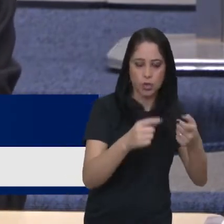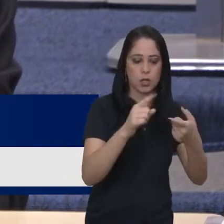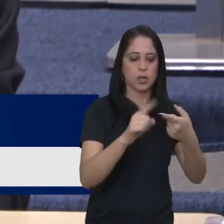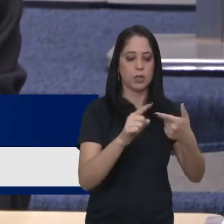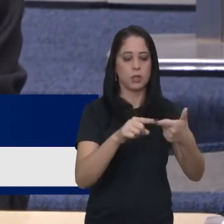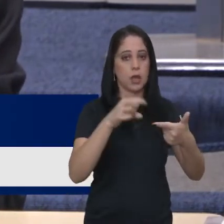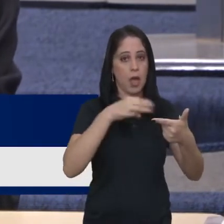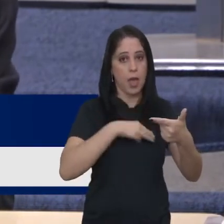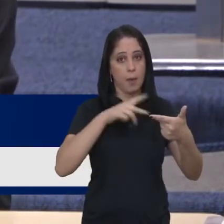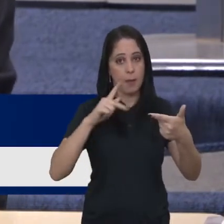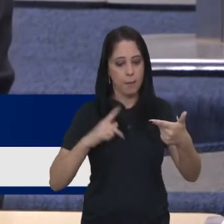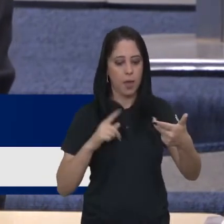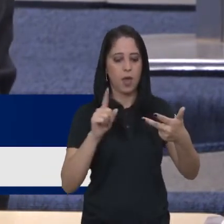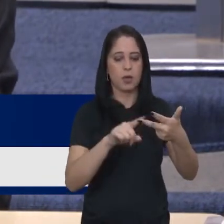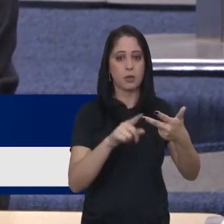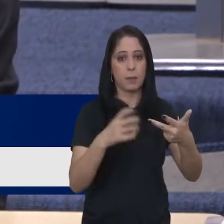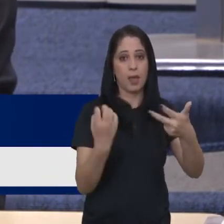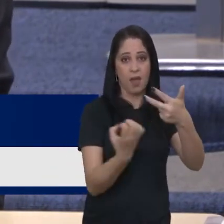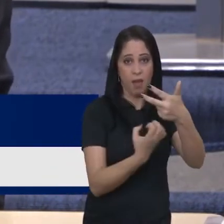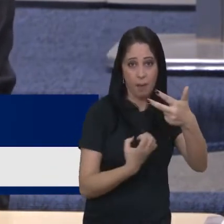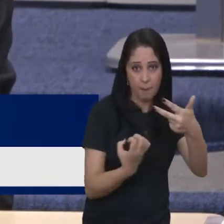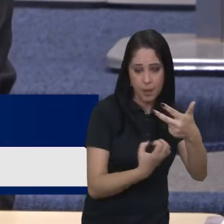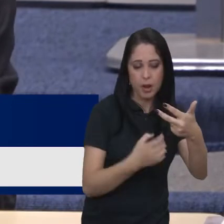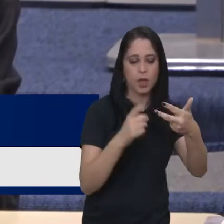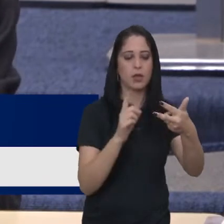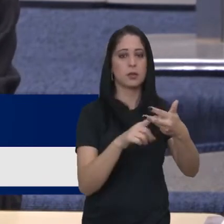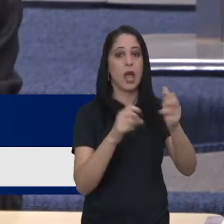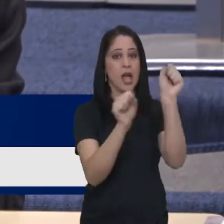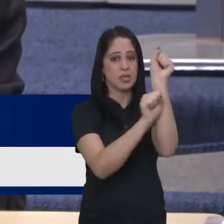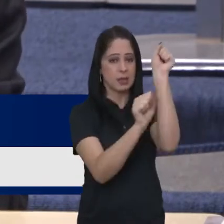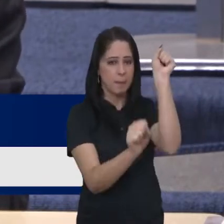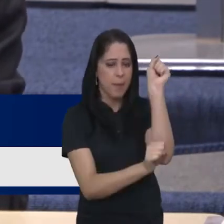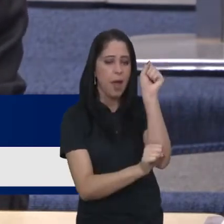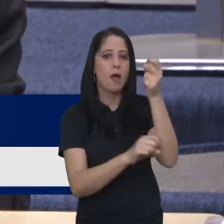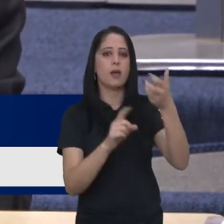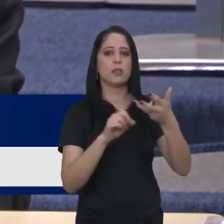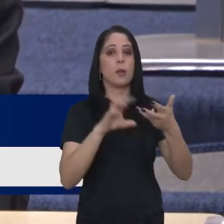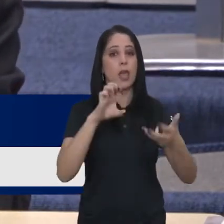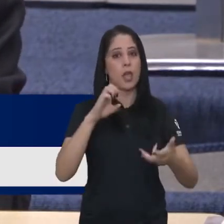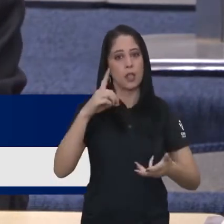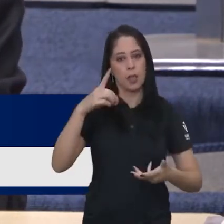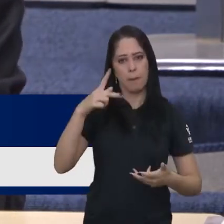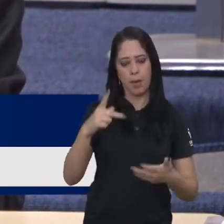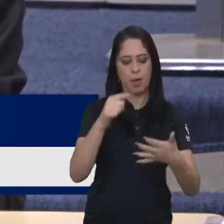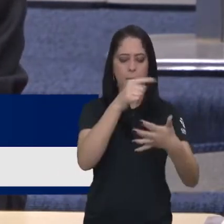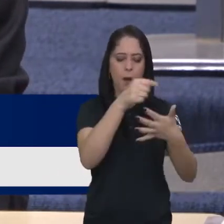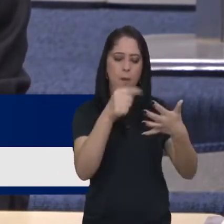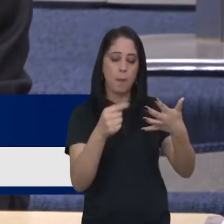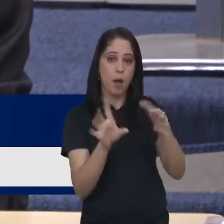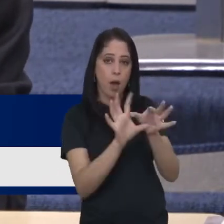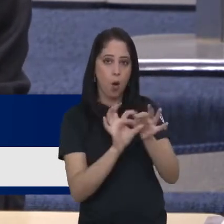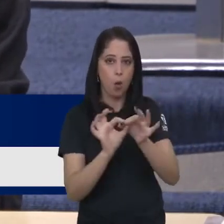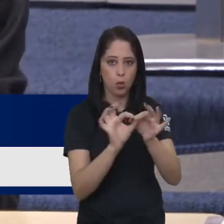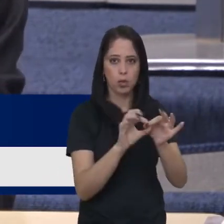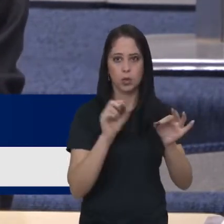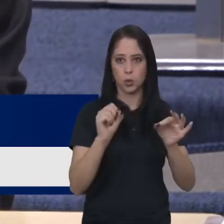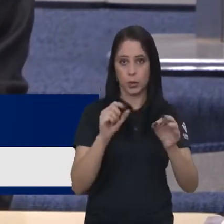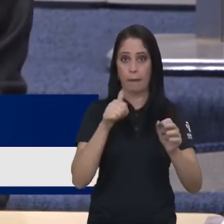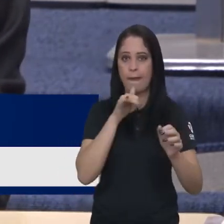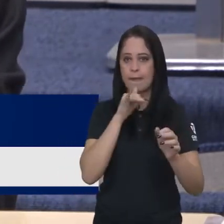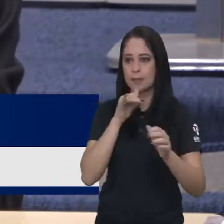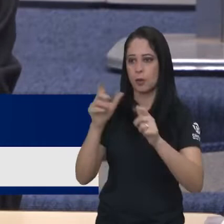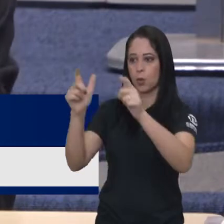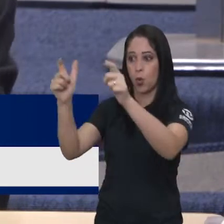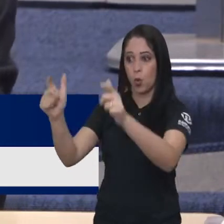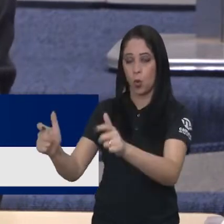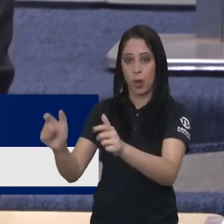Público, das concessionárias, a gente já fez reunião com os concessionários, com o Sabesp, com o EDP, da gente pegar as pessoas de aquelas